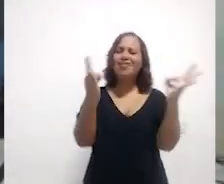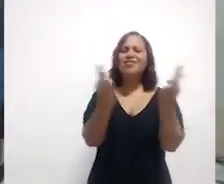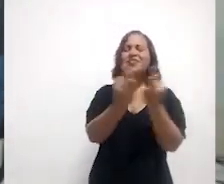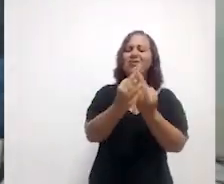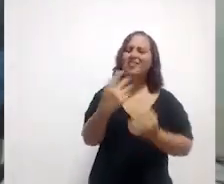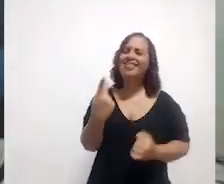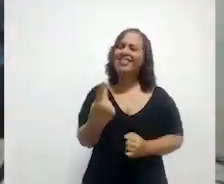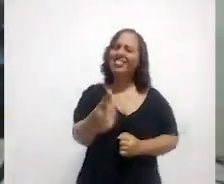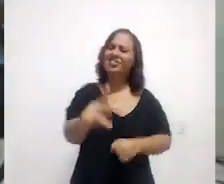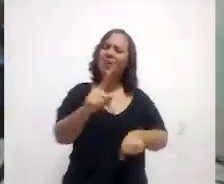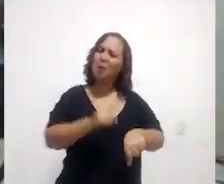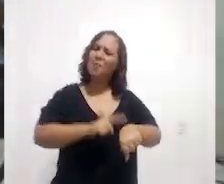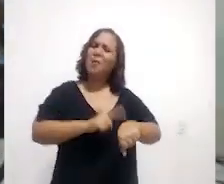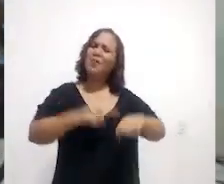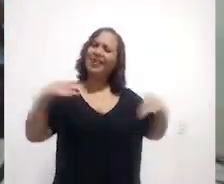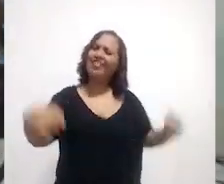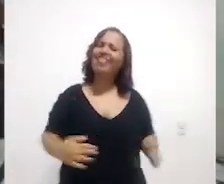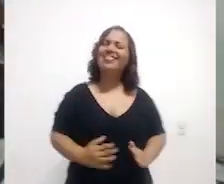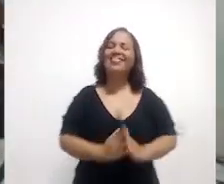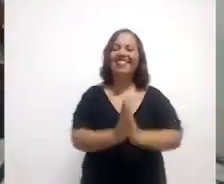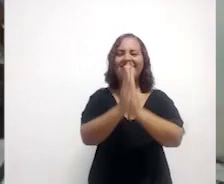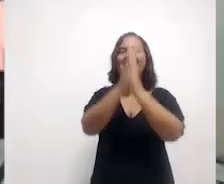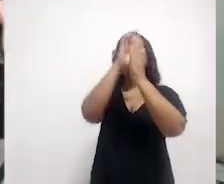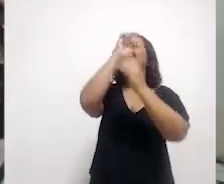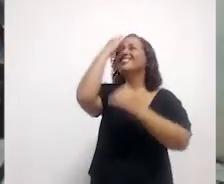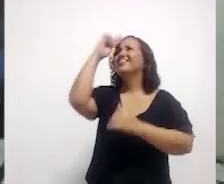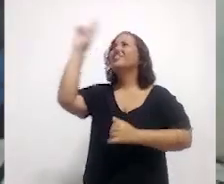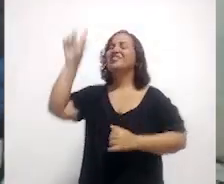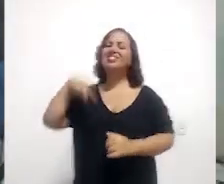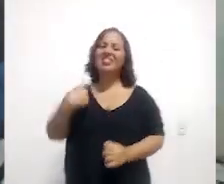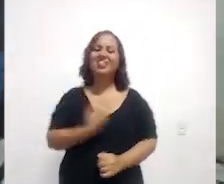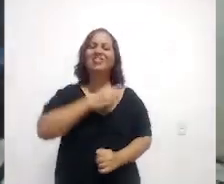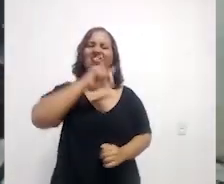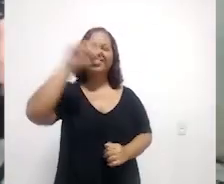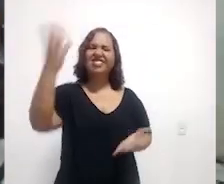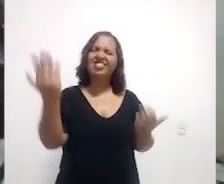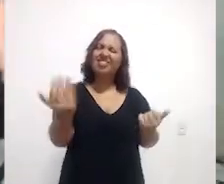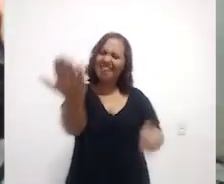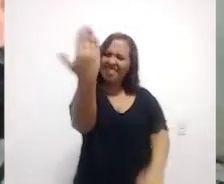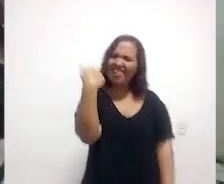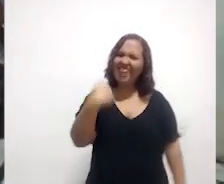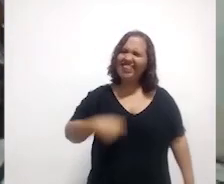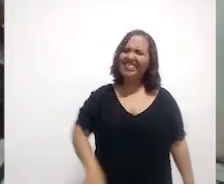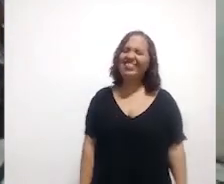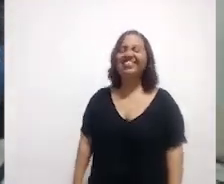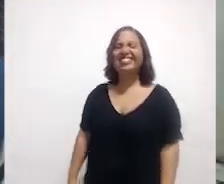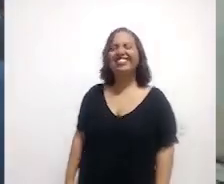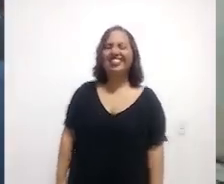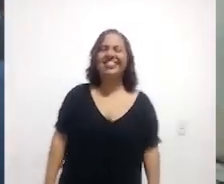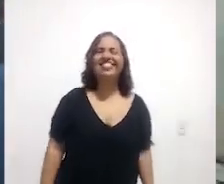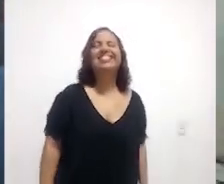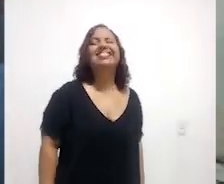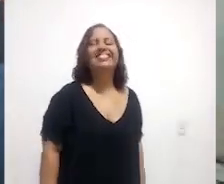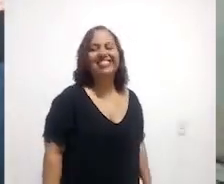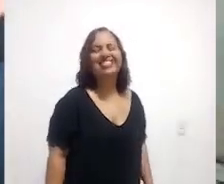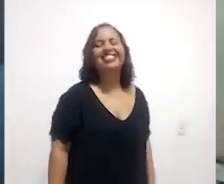Faça um momento de grande adoração ao Senhor nosso Deus. Amém?